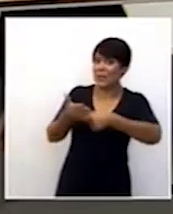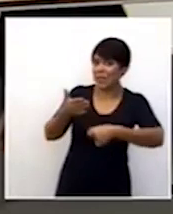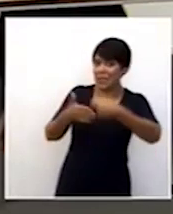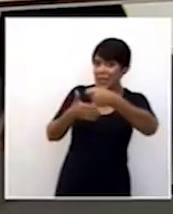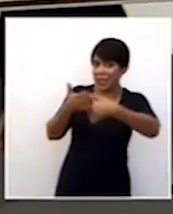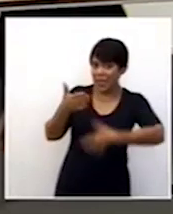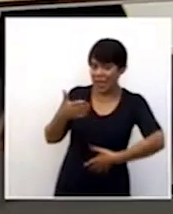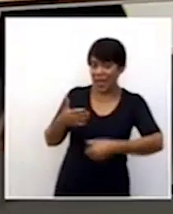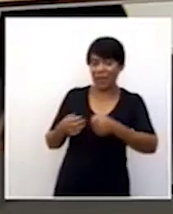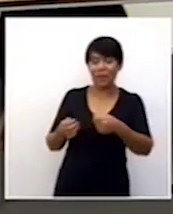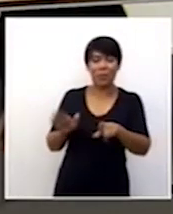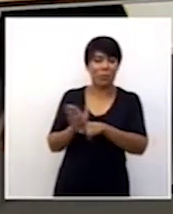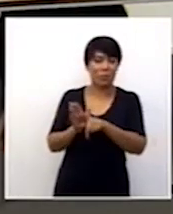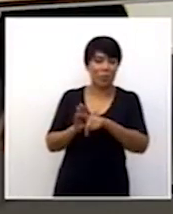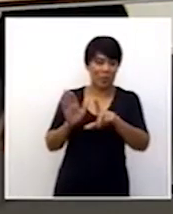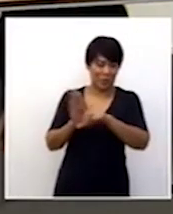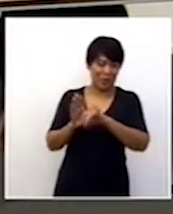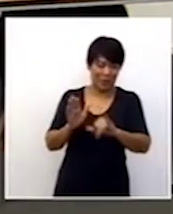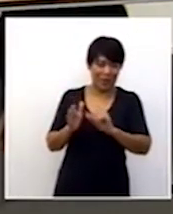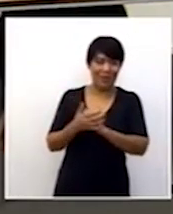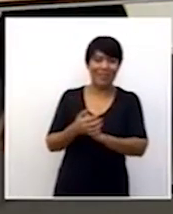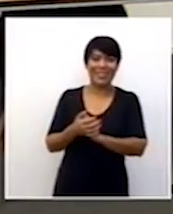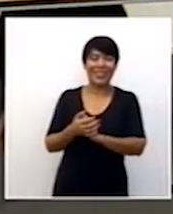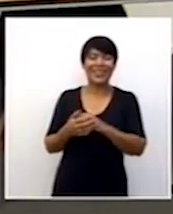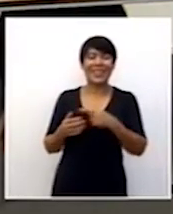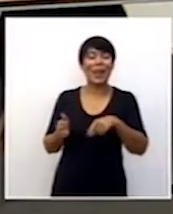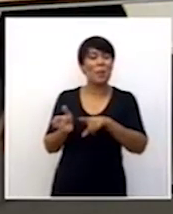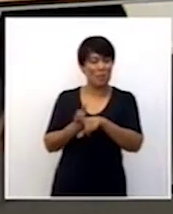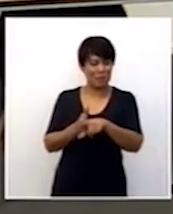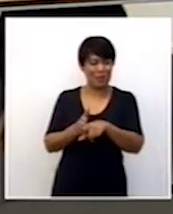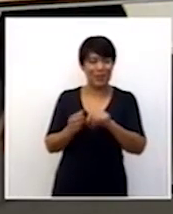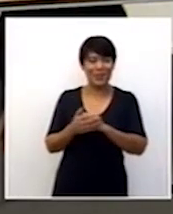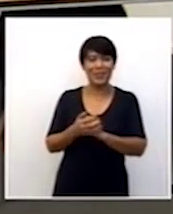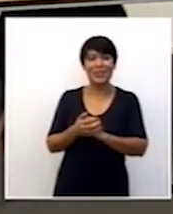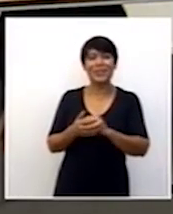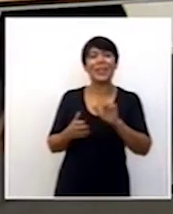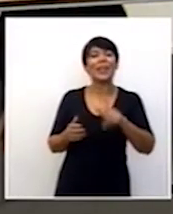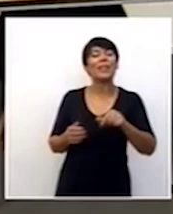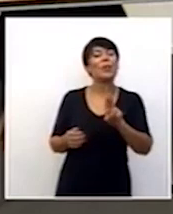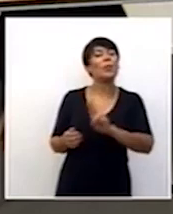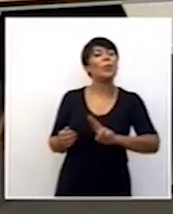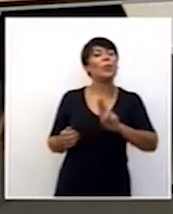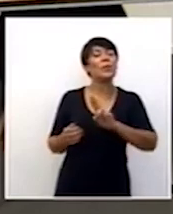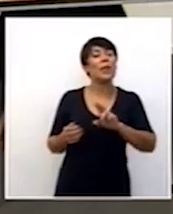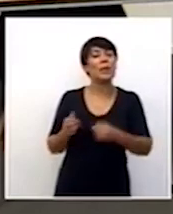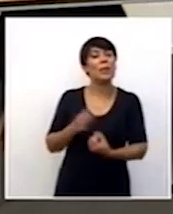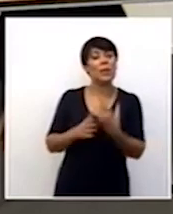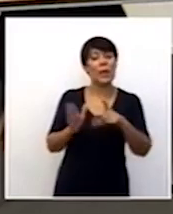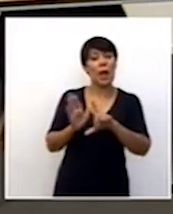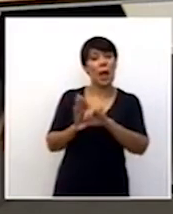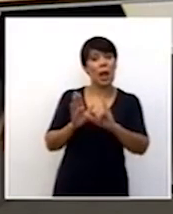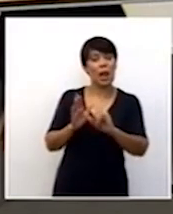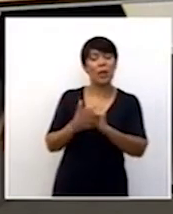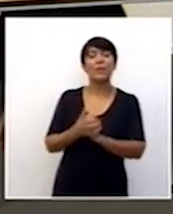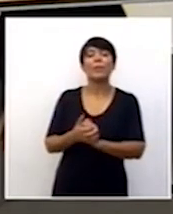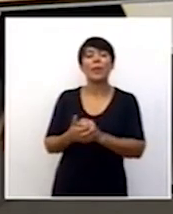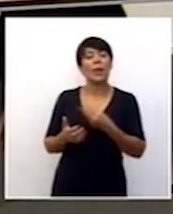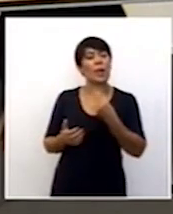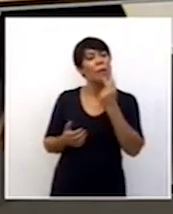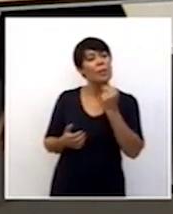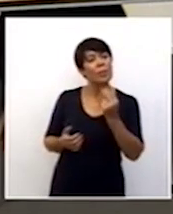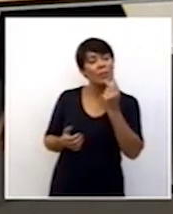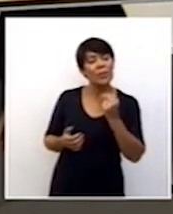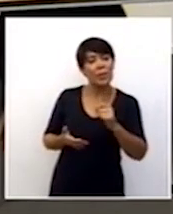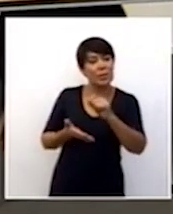textos legalistas, como estavam ali na pergunta, são aqueles utilizados para leis. E o Machado de Assis escreveu isso para dar